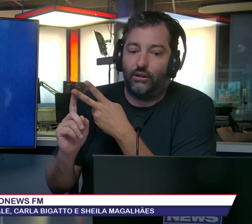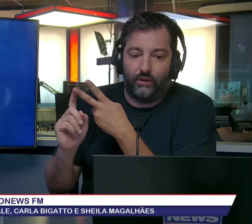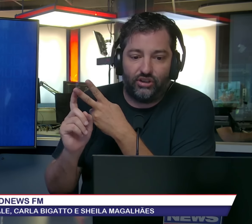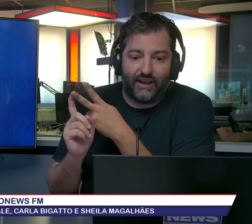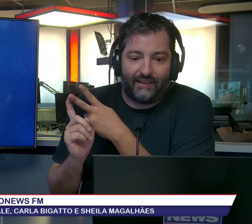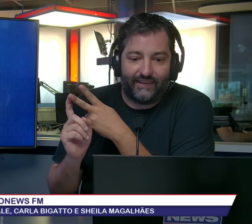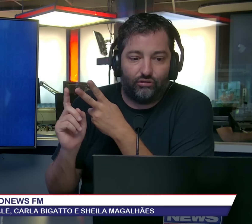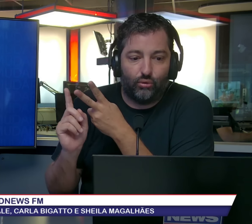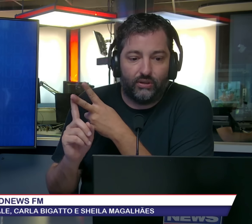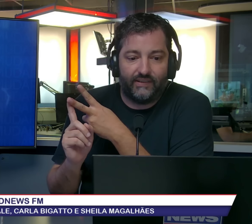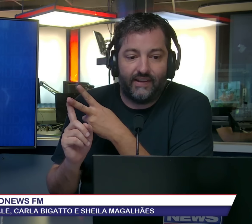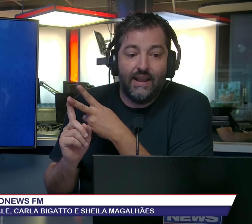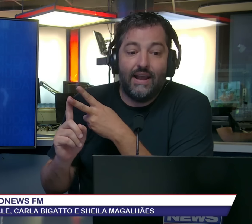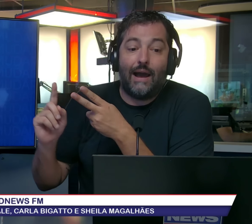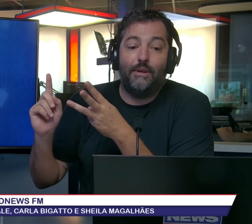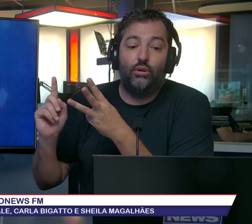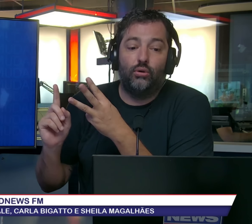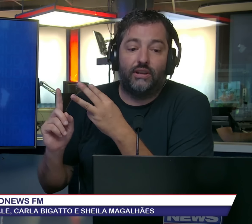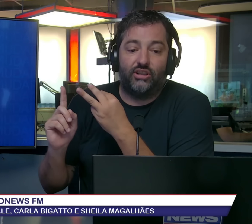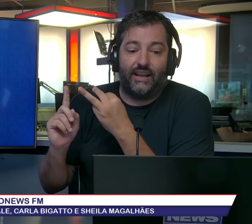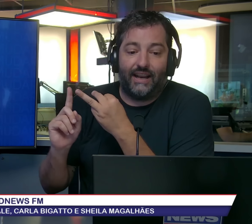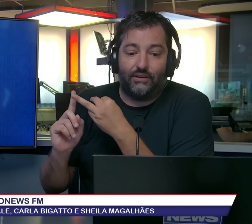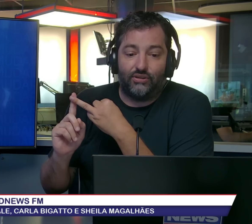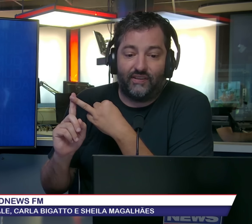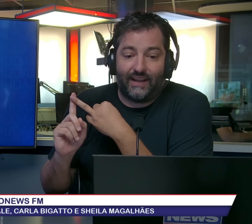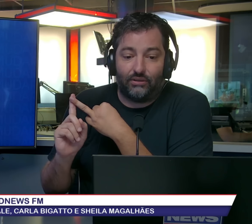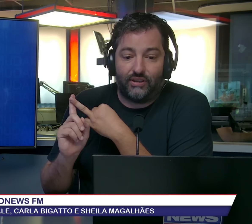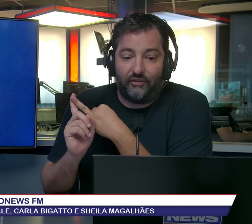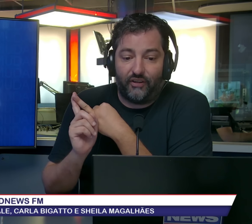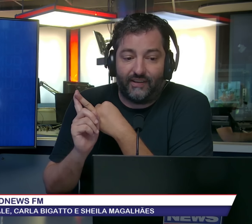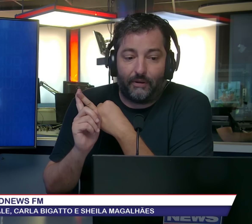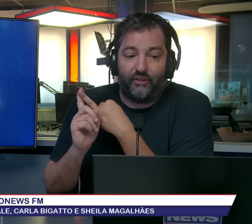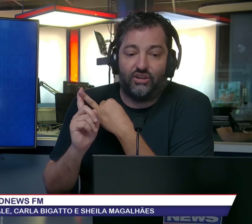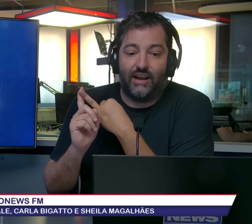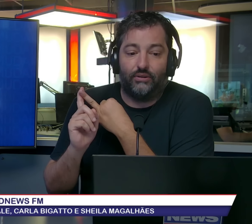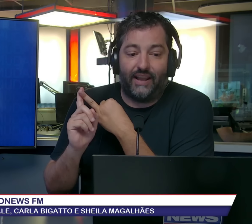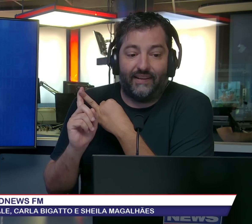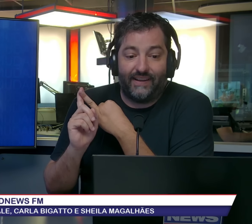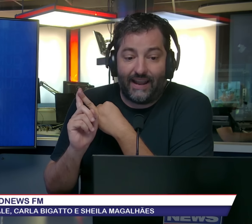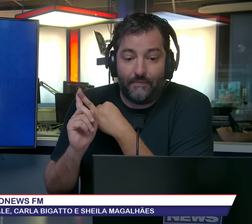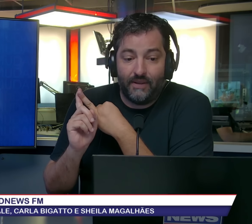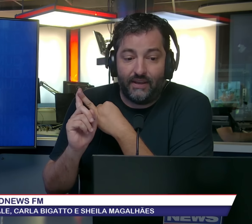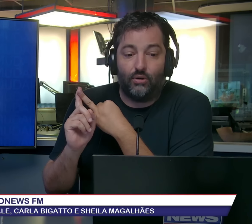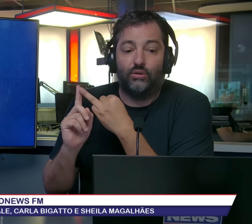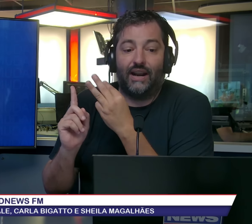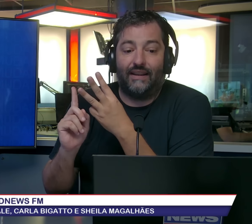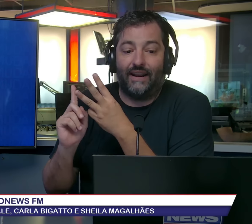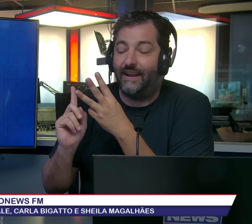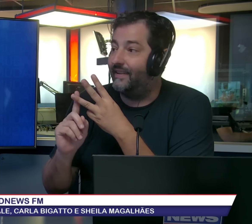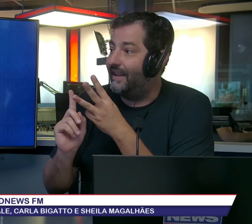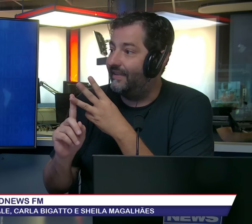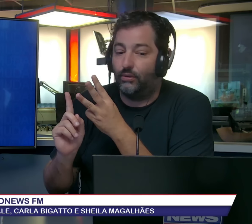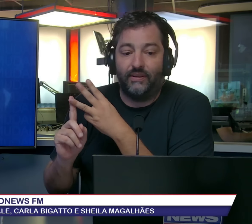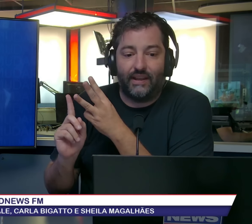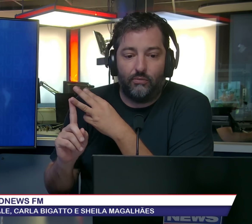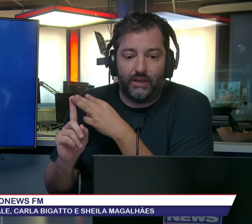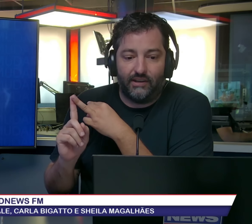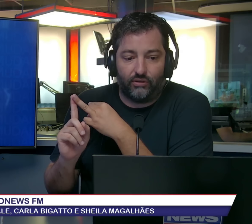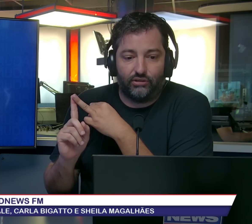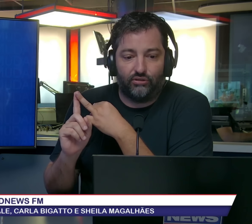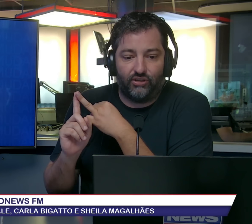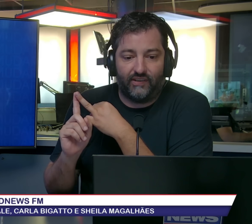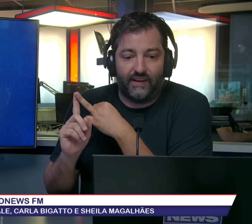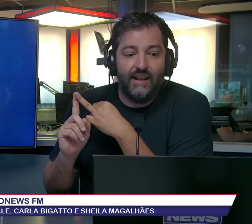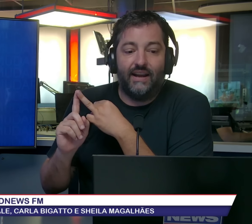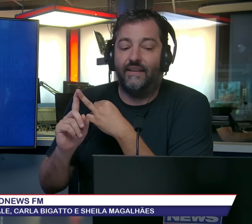impedir que eleitores chegassem às urnas a minuta de decreto de estado de defesa para fechar o TSE encontrada na residência do então